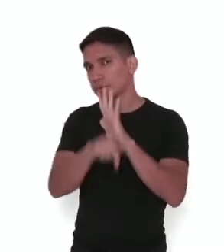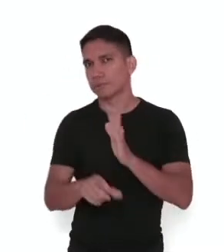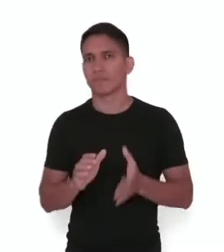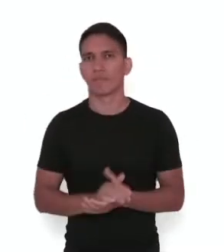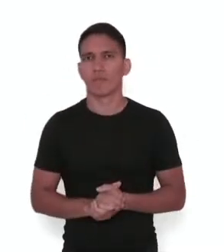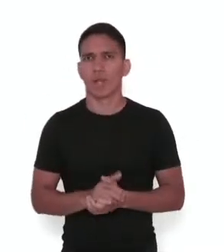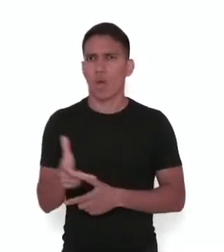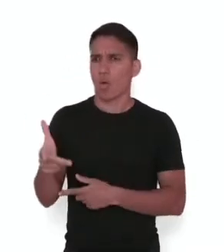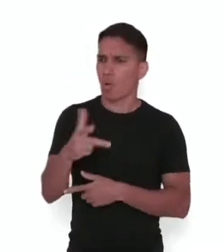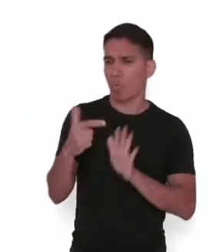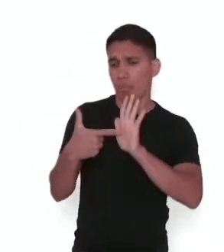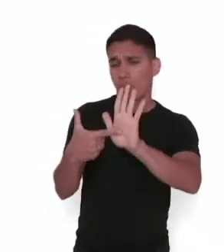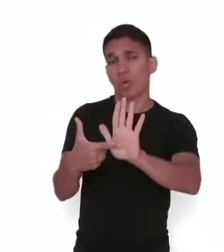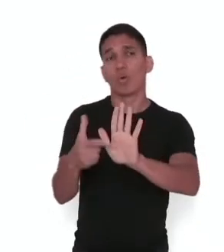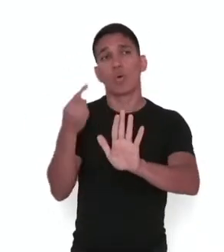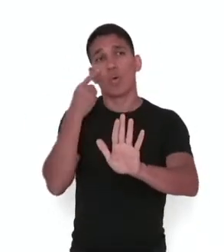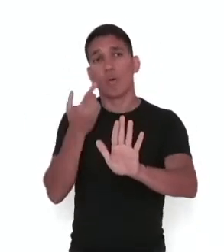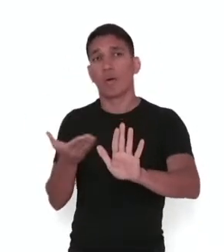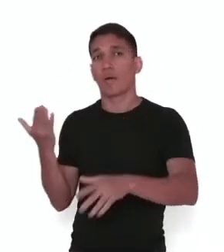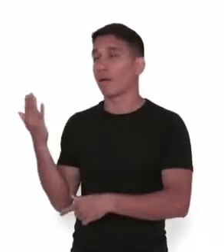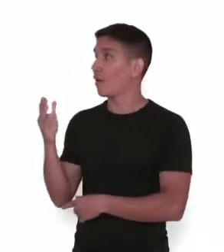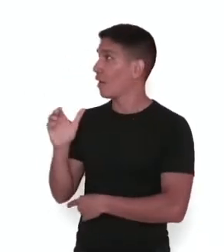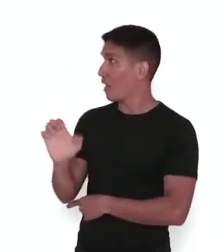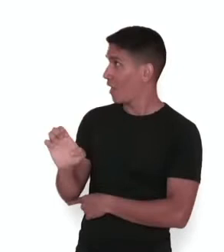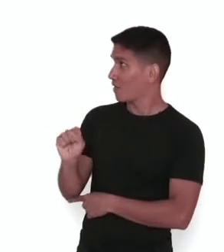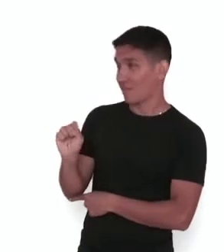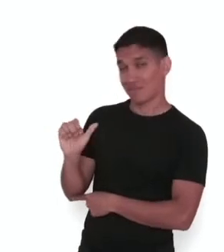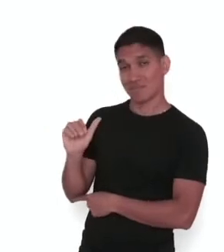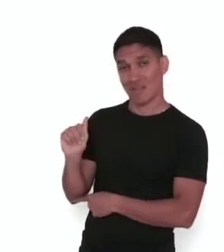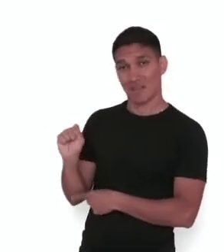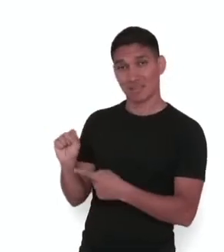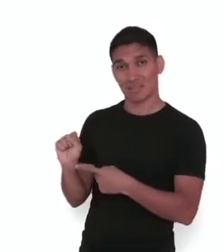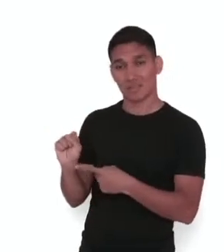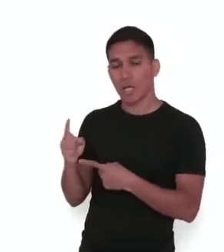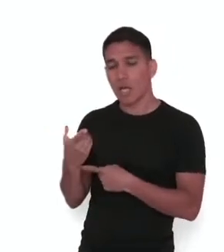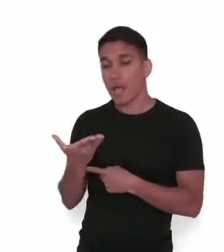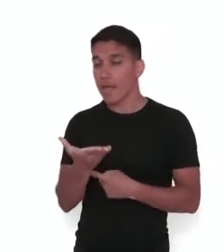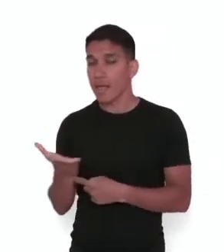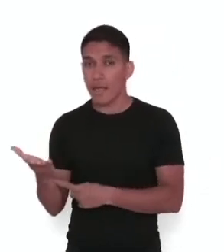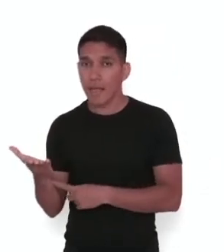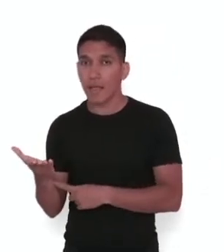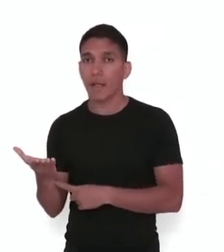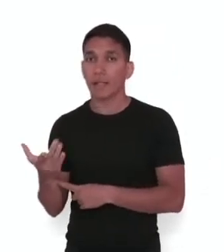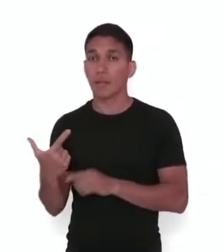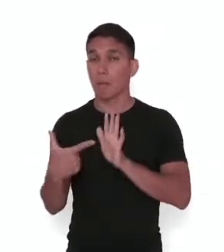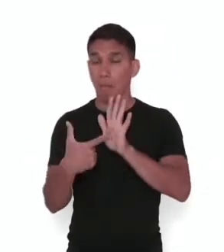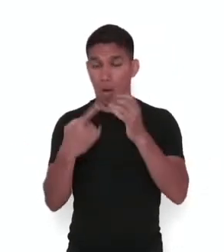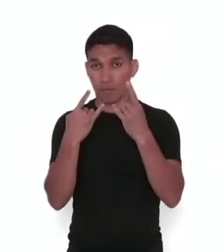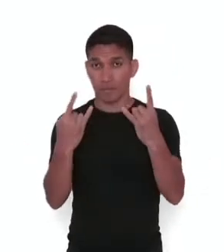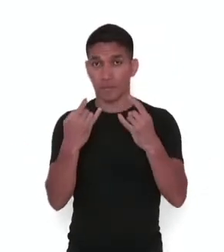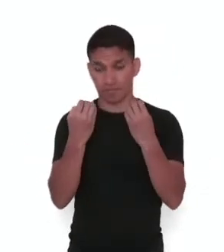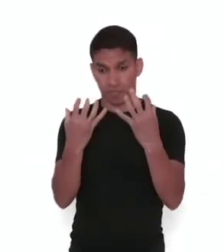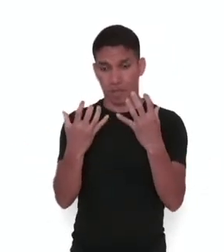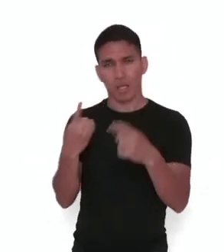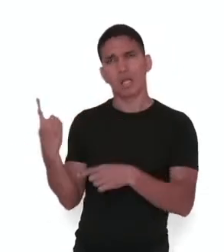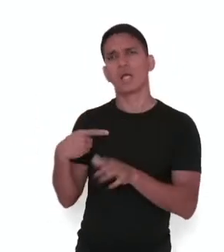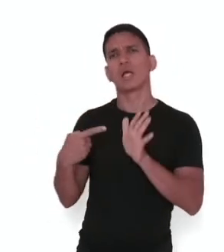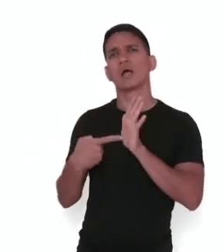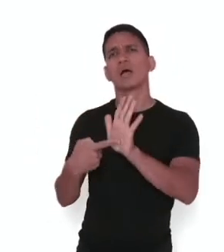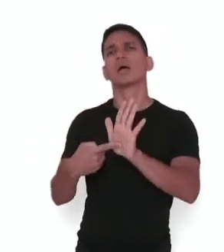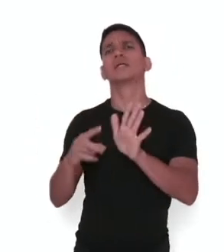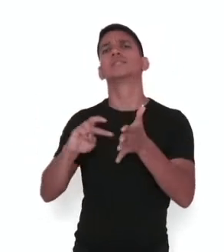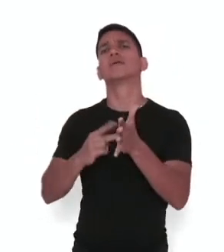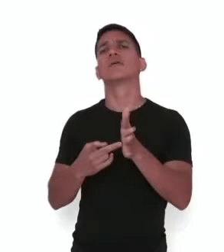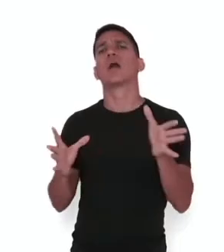pronome demonstrativo, no caso, o pronome essas, Destacado no texto retoma qual trecho